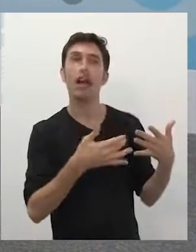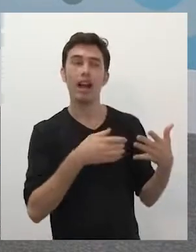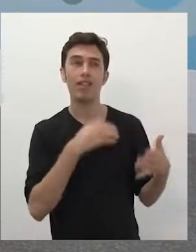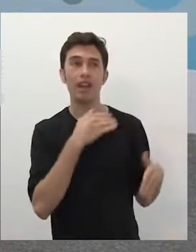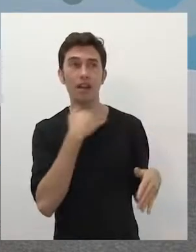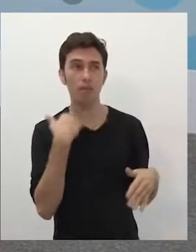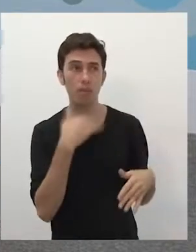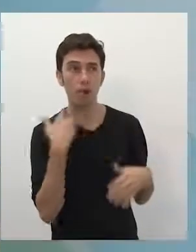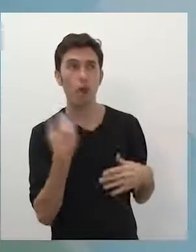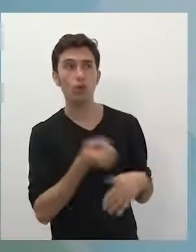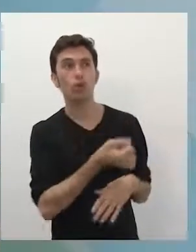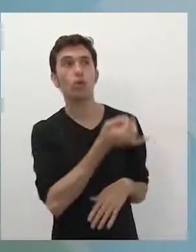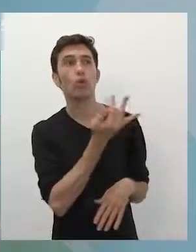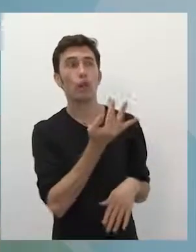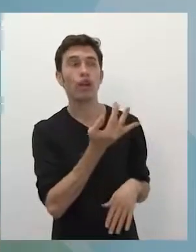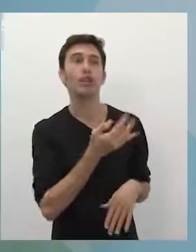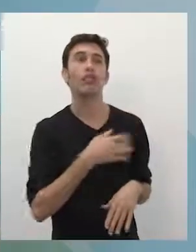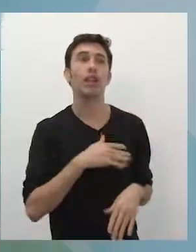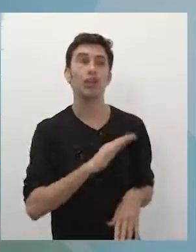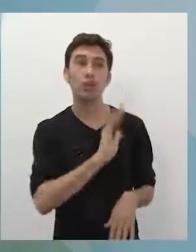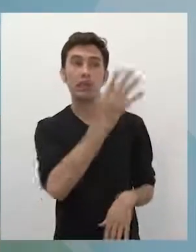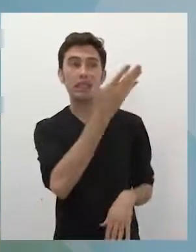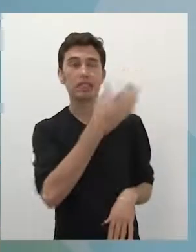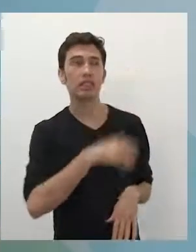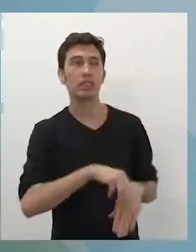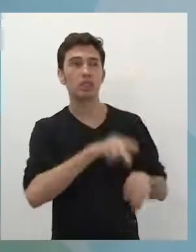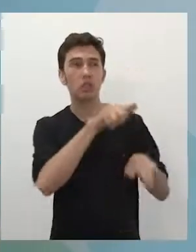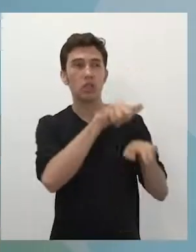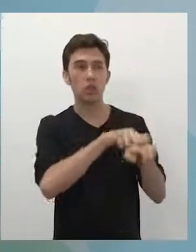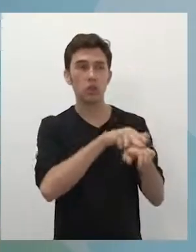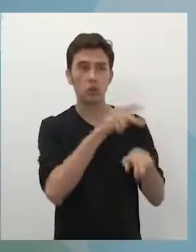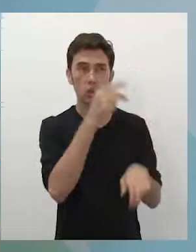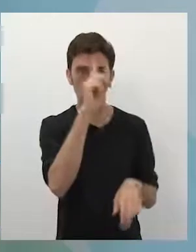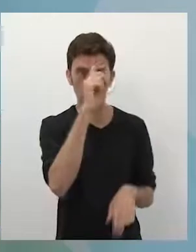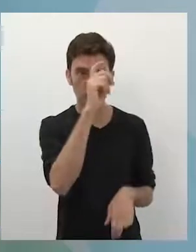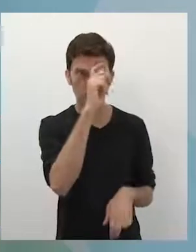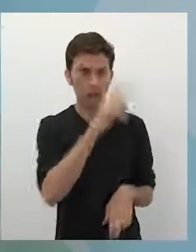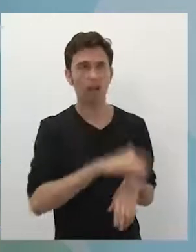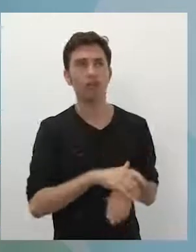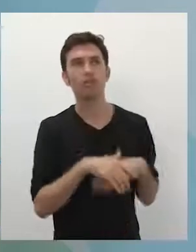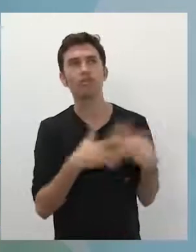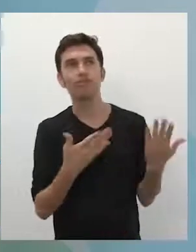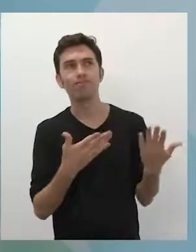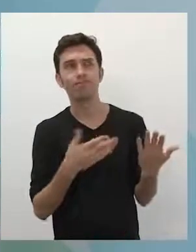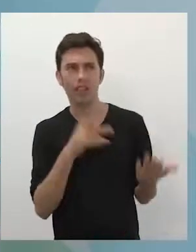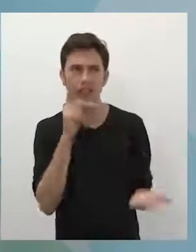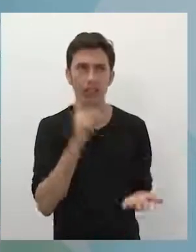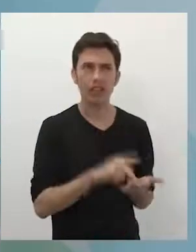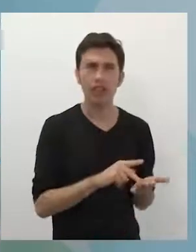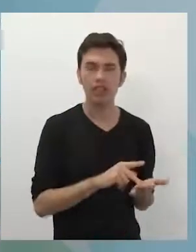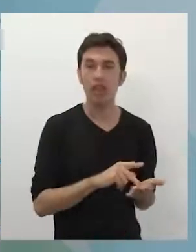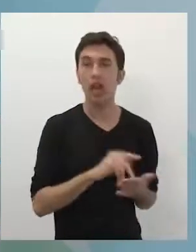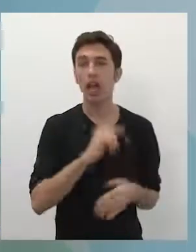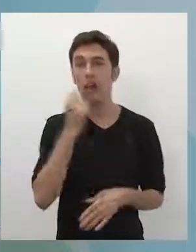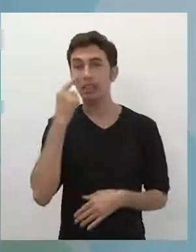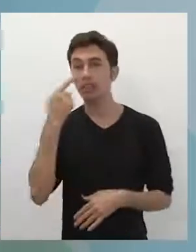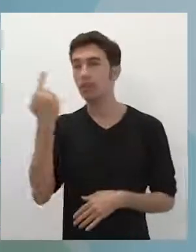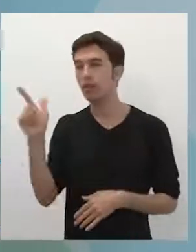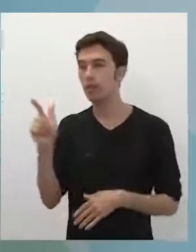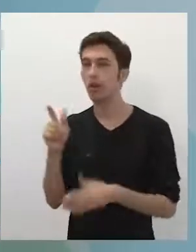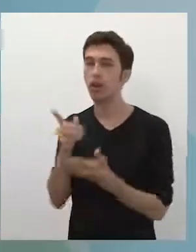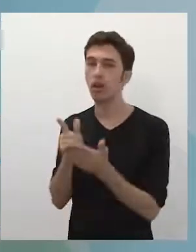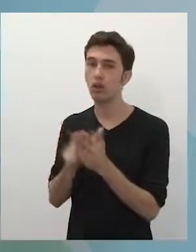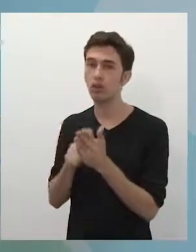mortos, tantos incidentes, enfim, tantos leitos, não tem. Aí você, opa, será que isso é real? Aí você ia procurar em outro